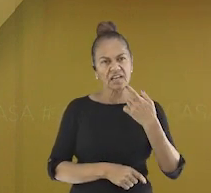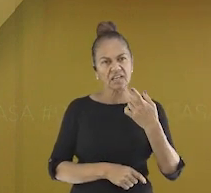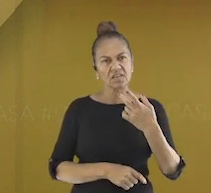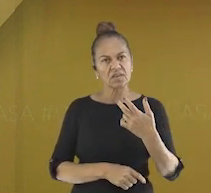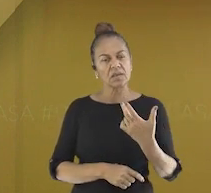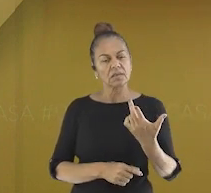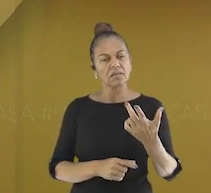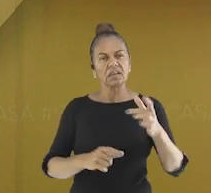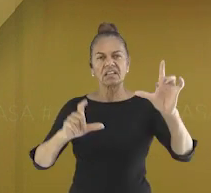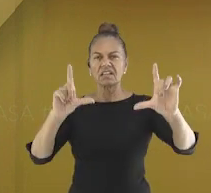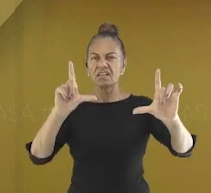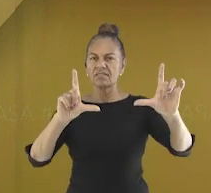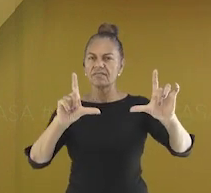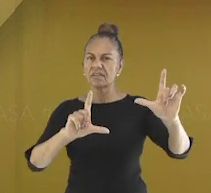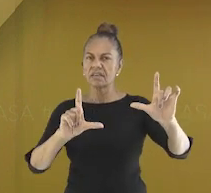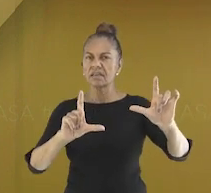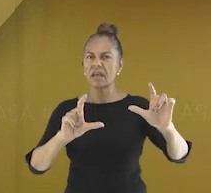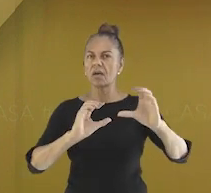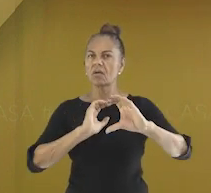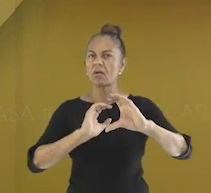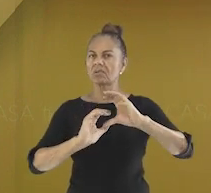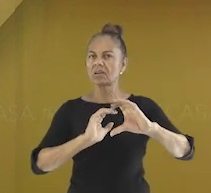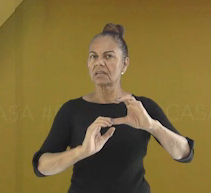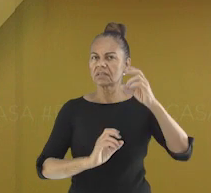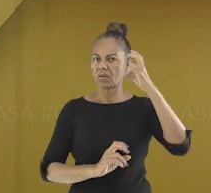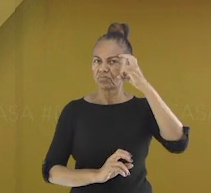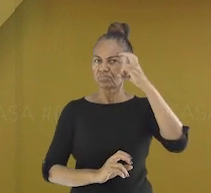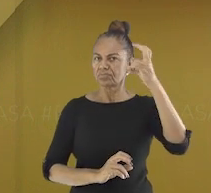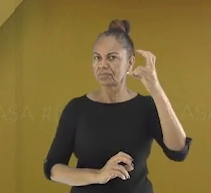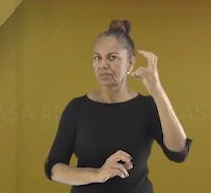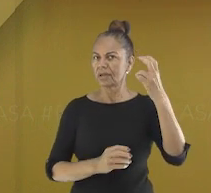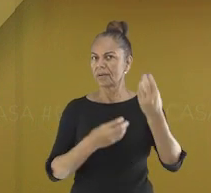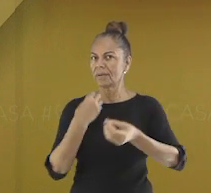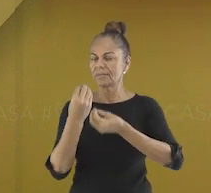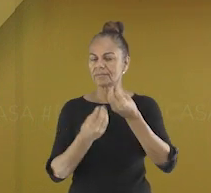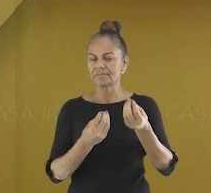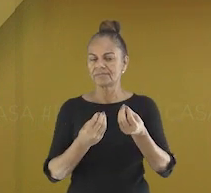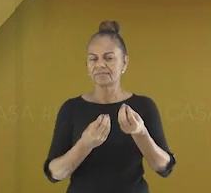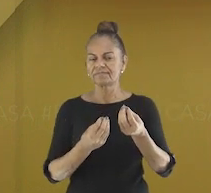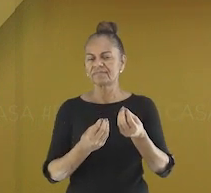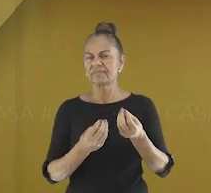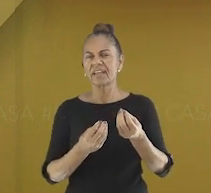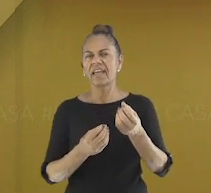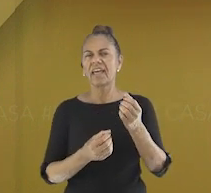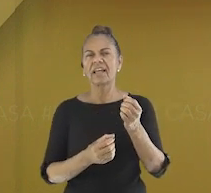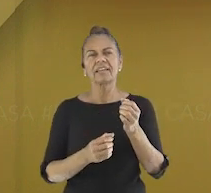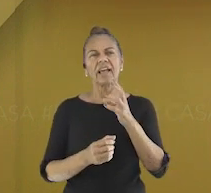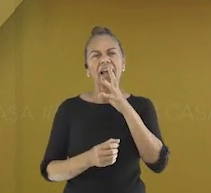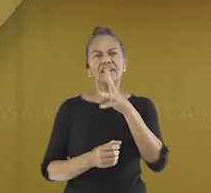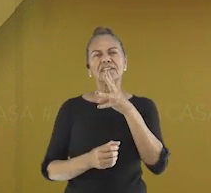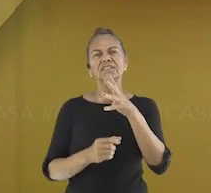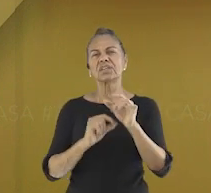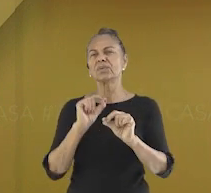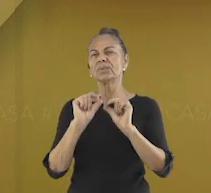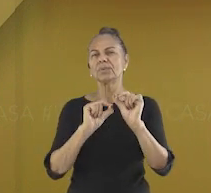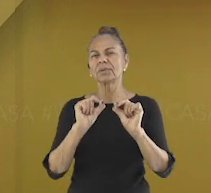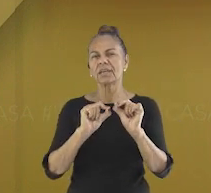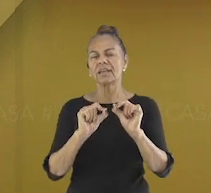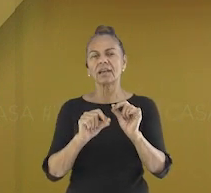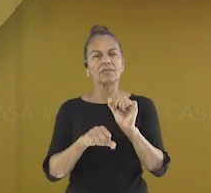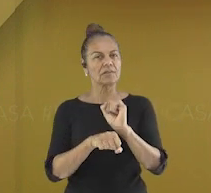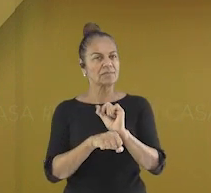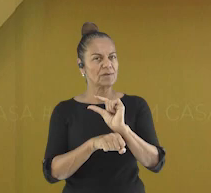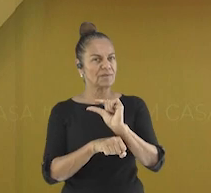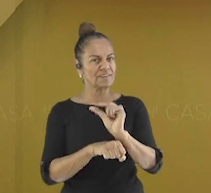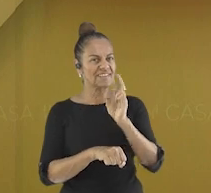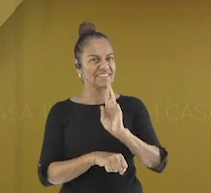Felipe, dizendo que a TV é um veículo de cultura? Que crítica é essa? Vocês conseguem me dizer? Vou dar um tempinho para